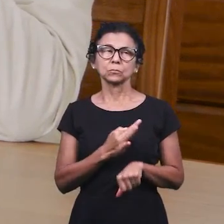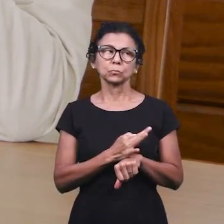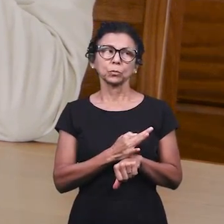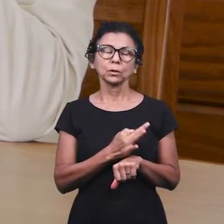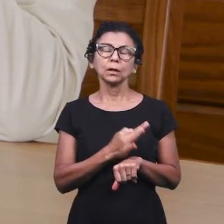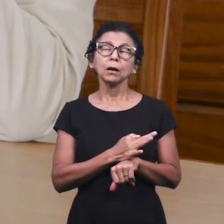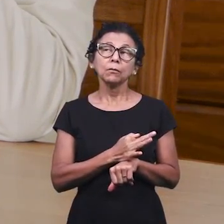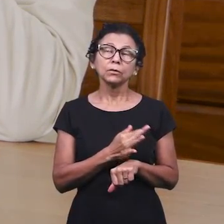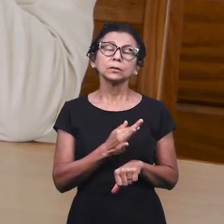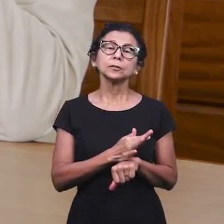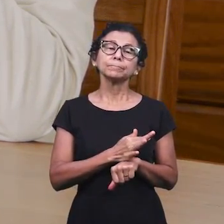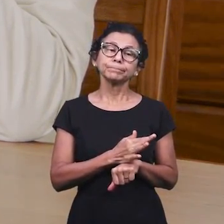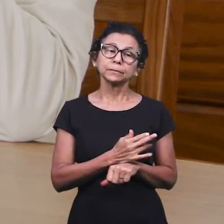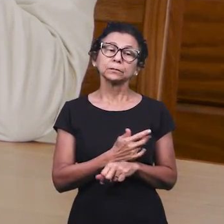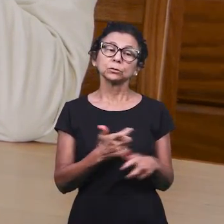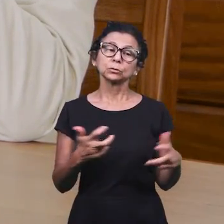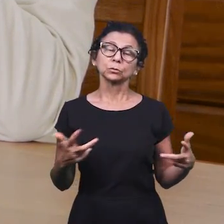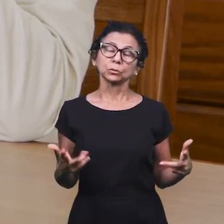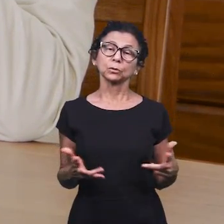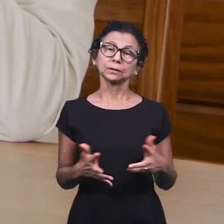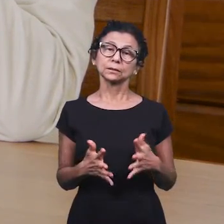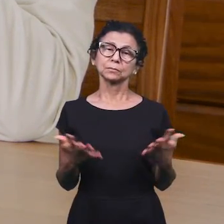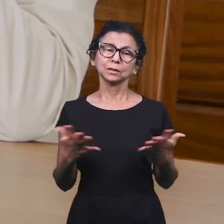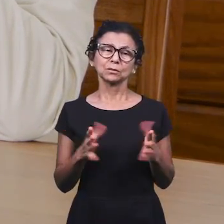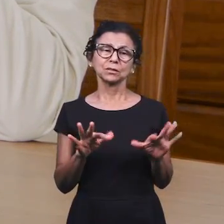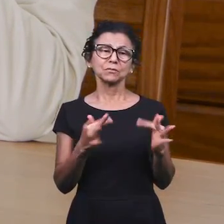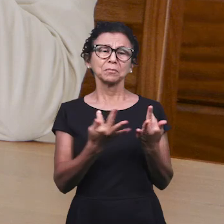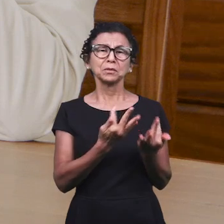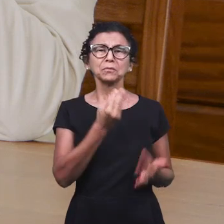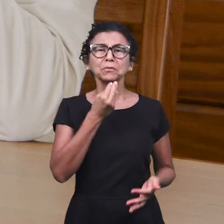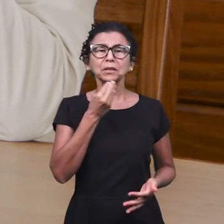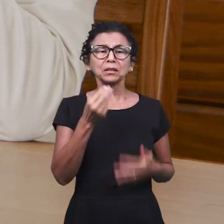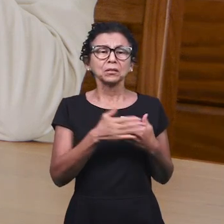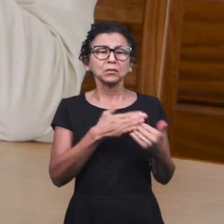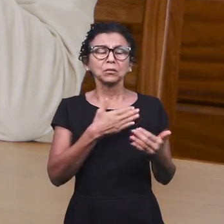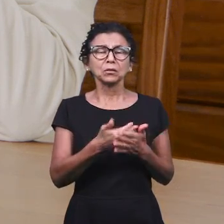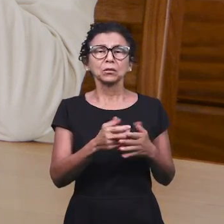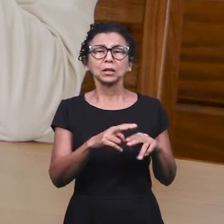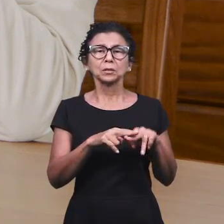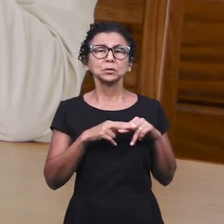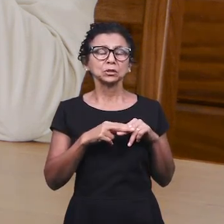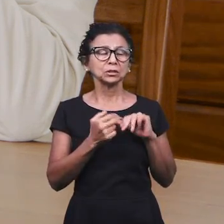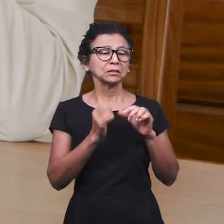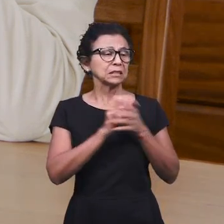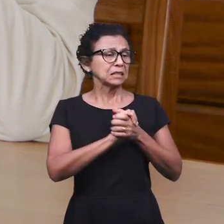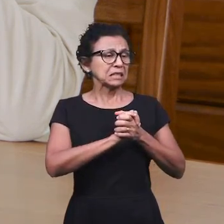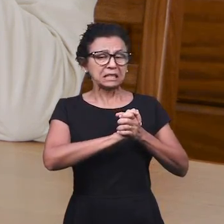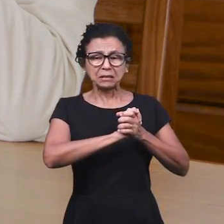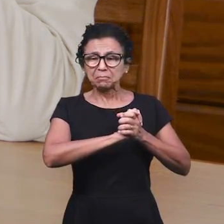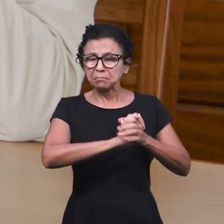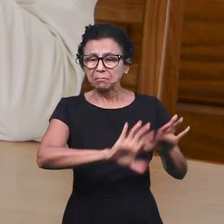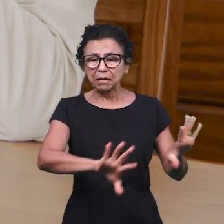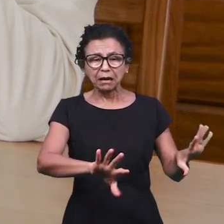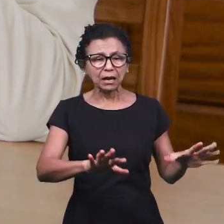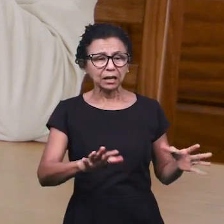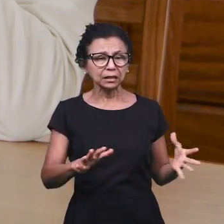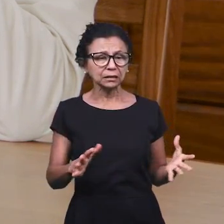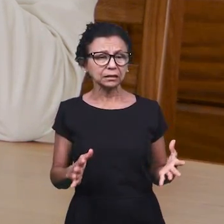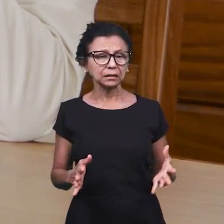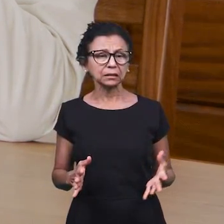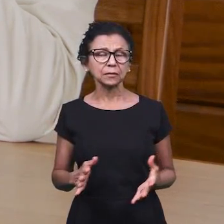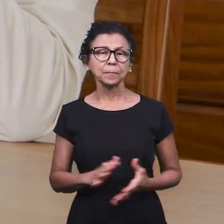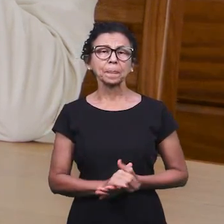aos ataques sobre a família, mas me parece que hoje a família é tão fragilizada, qualquer coisa é motivo para separação, uma